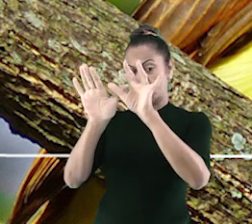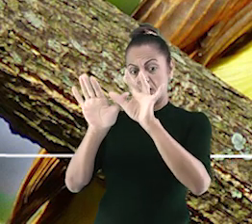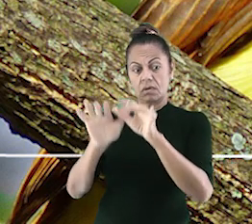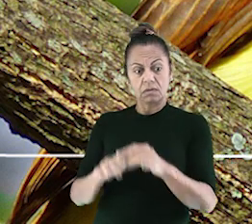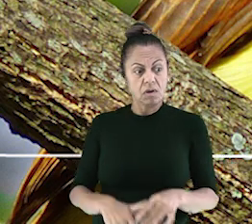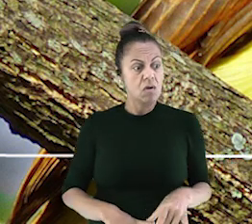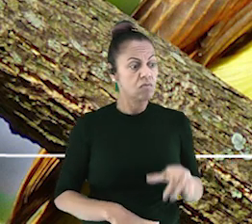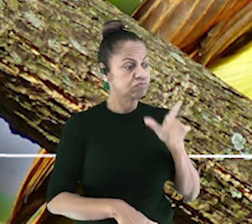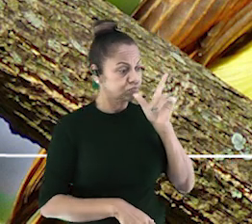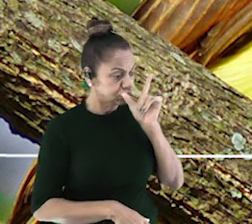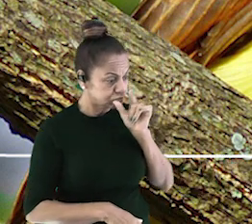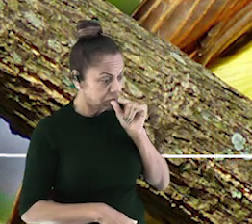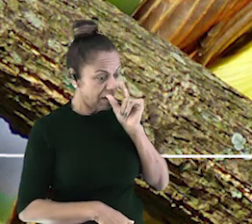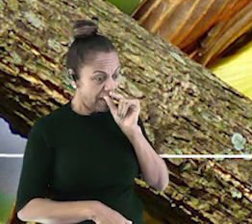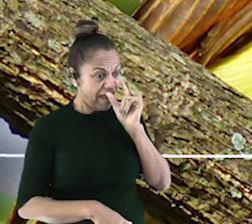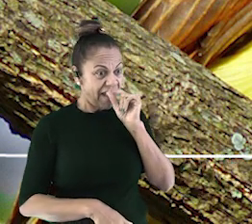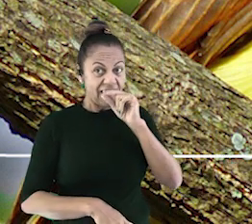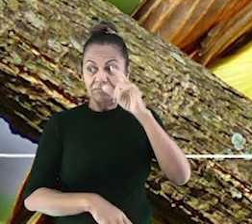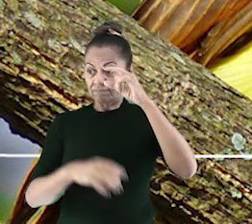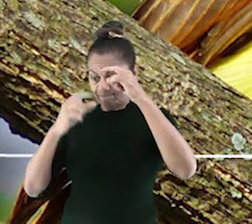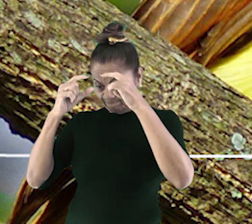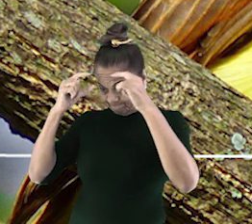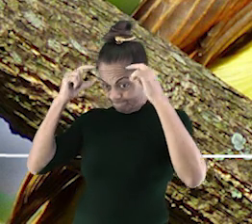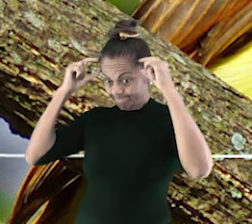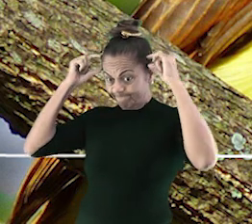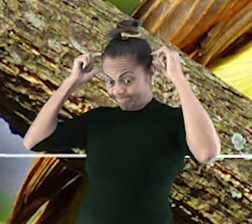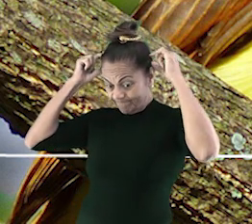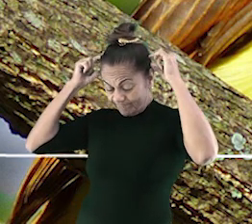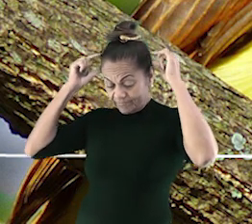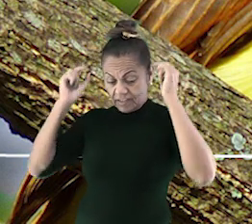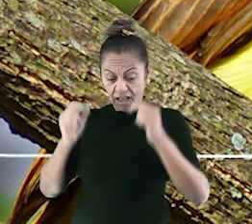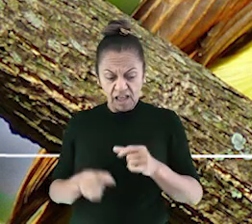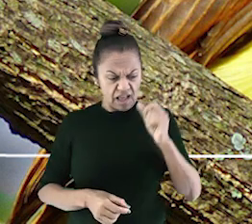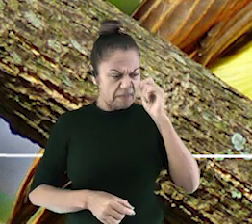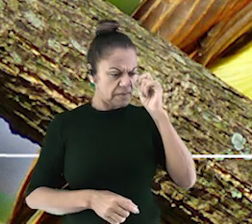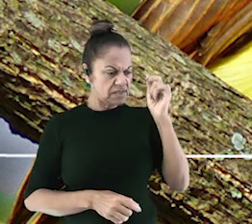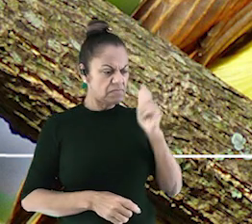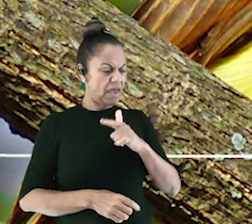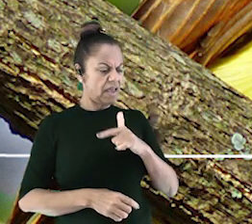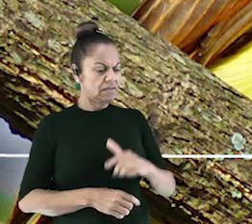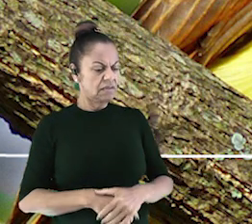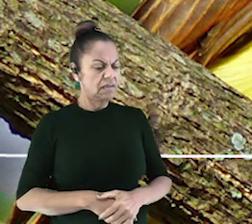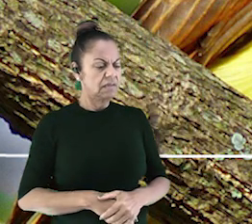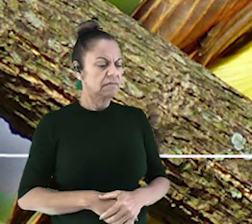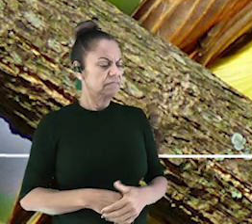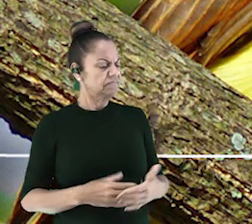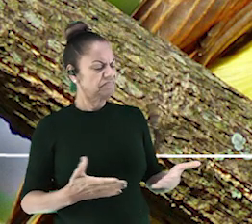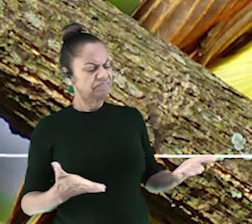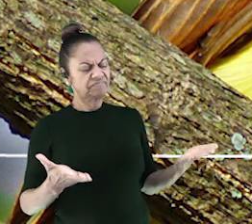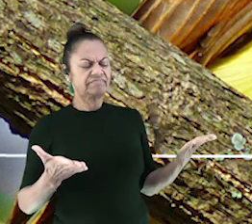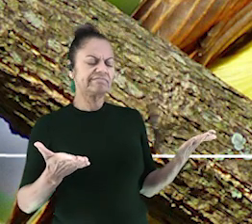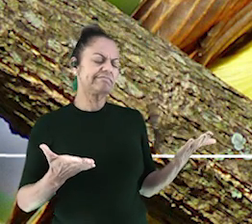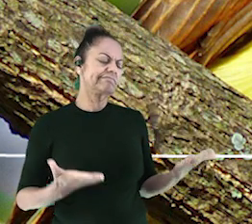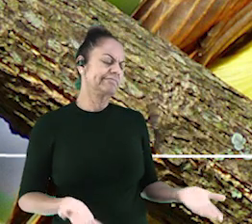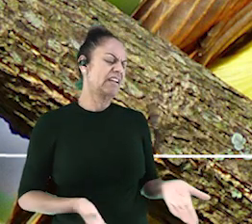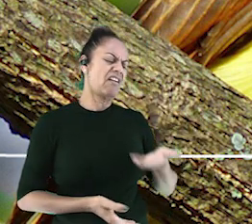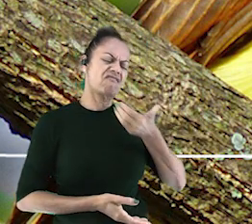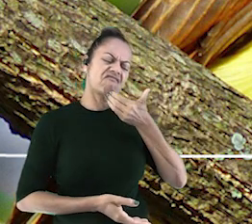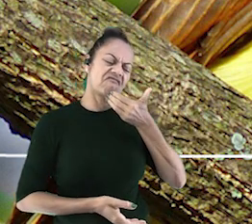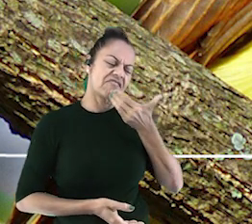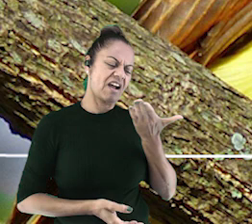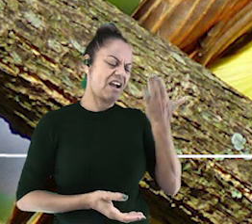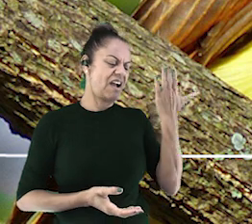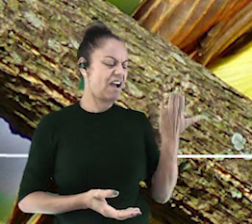voado. Logo, Bem-te-vi, que era também muito esperto, lhe disse: isso é